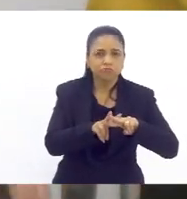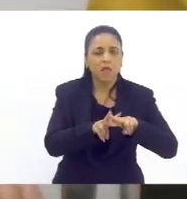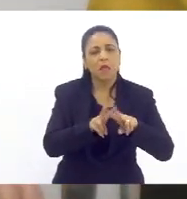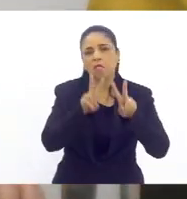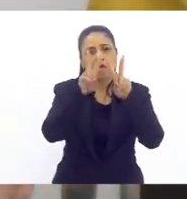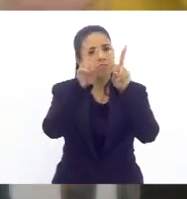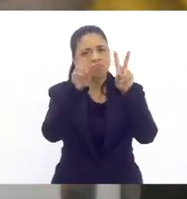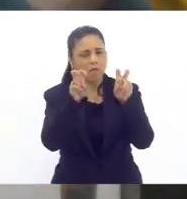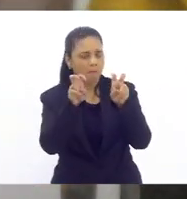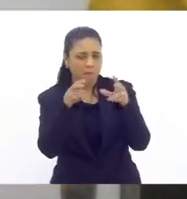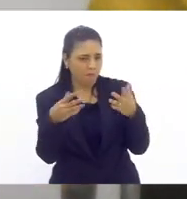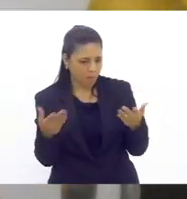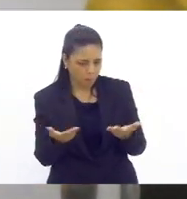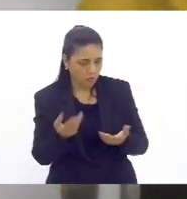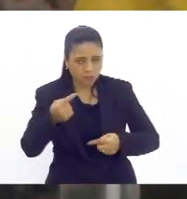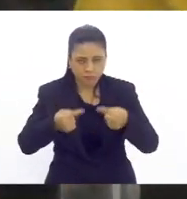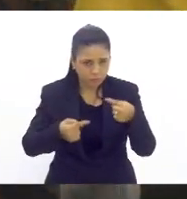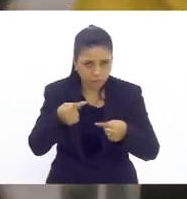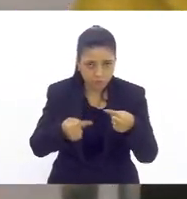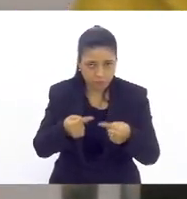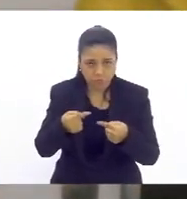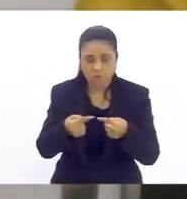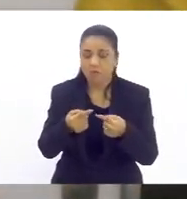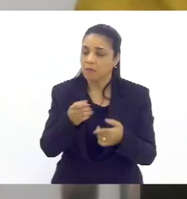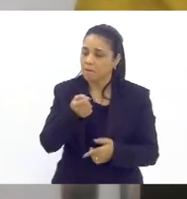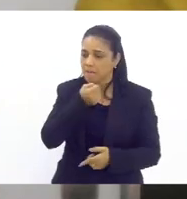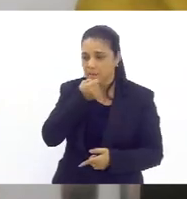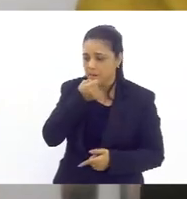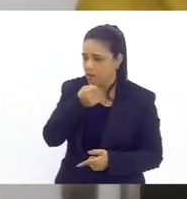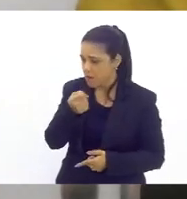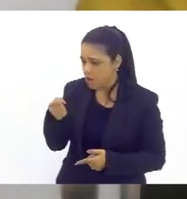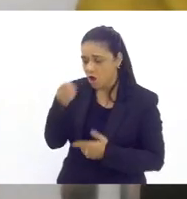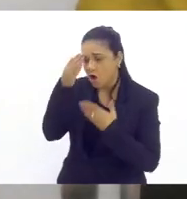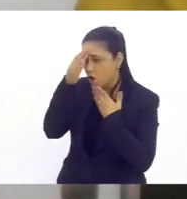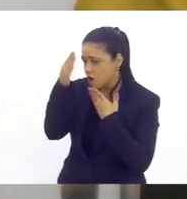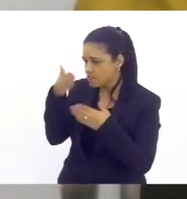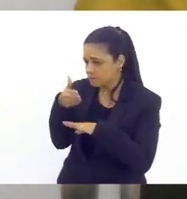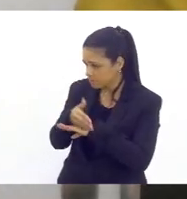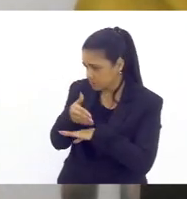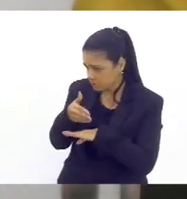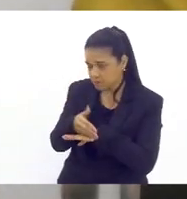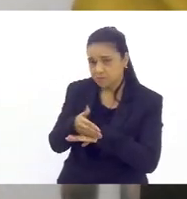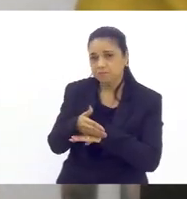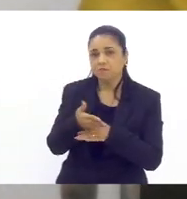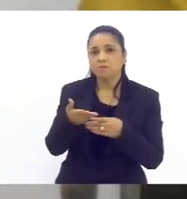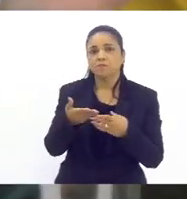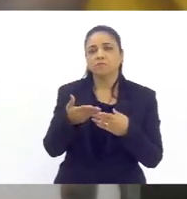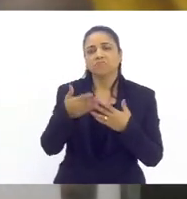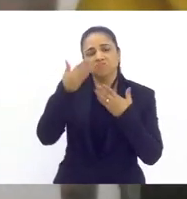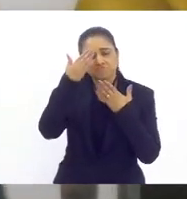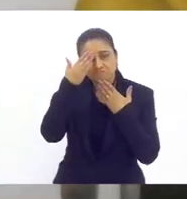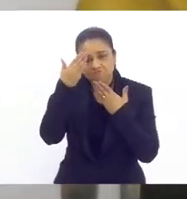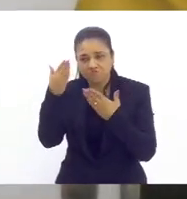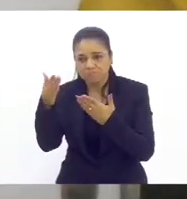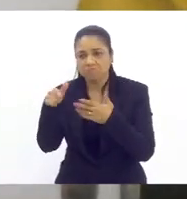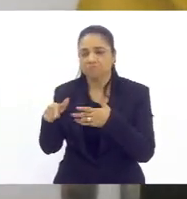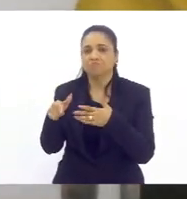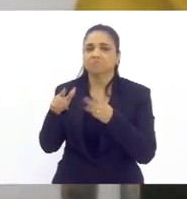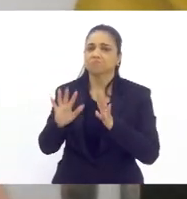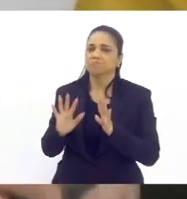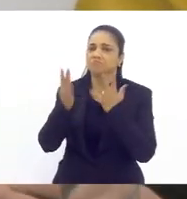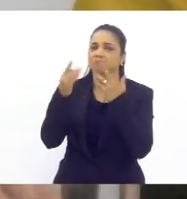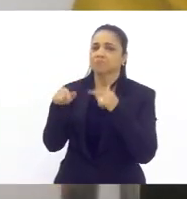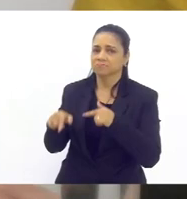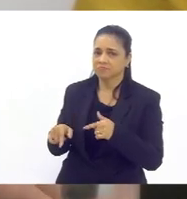temas que a gente está levantando por favor a palavra é sua obrigado pela presença transmita minhas saudações ao